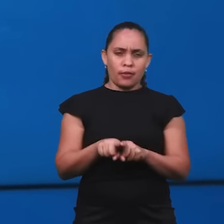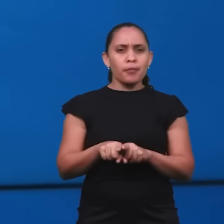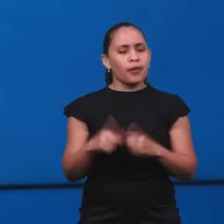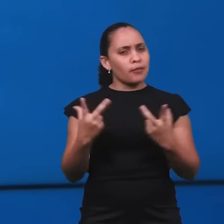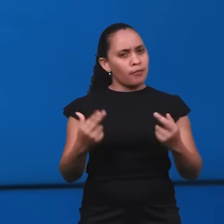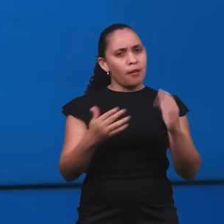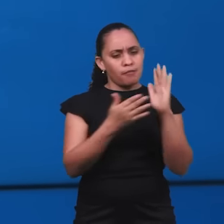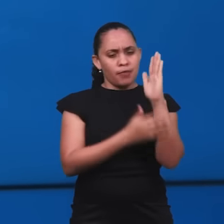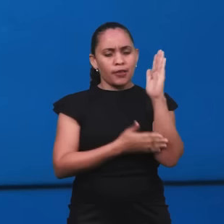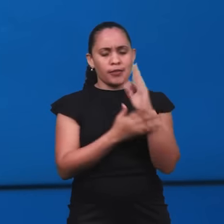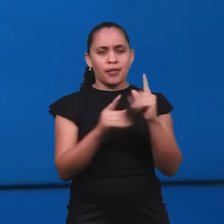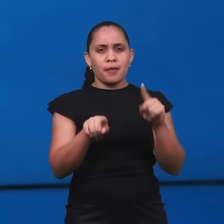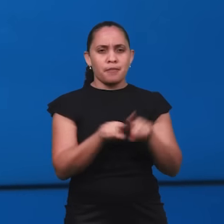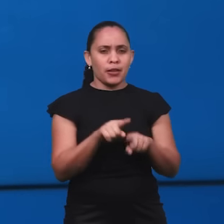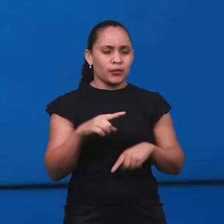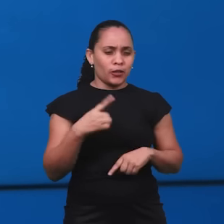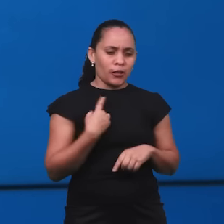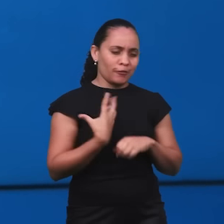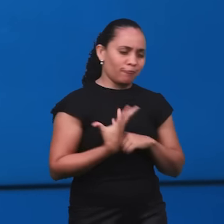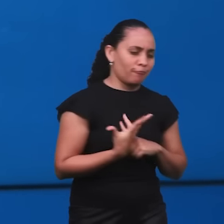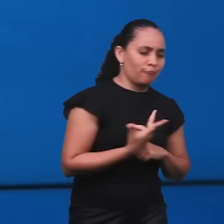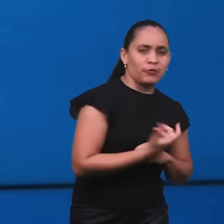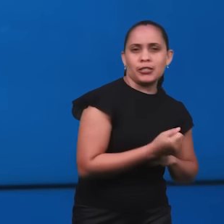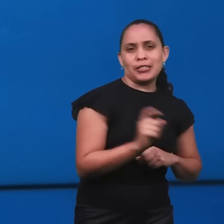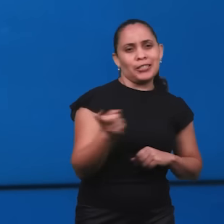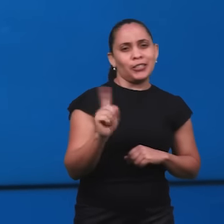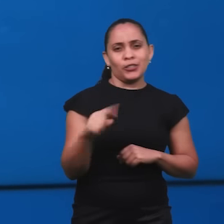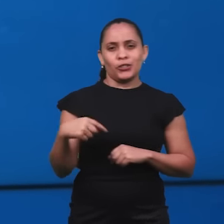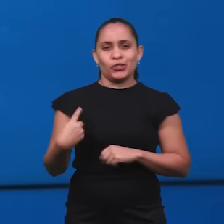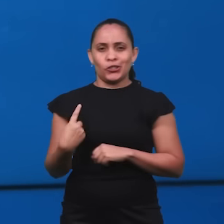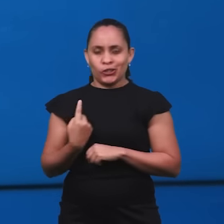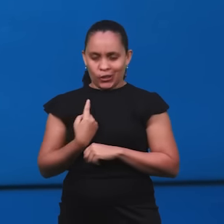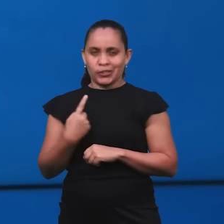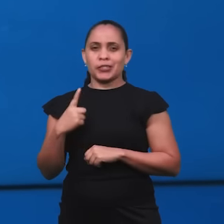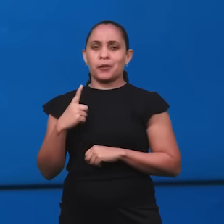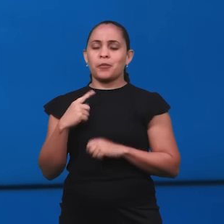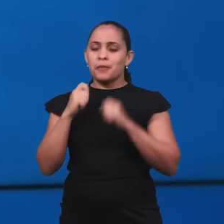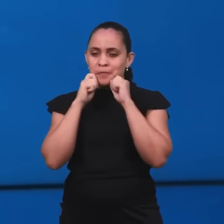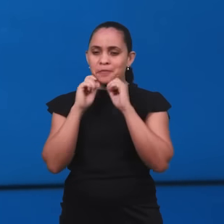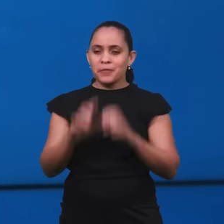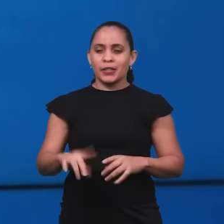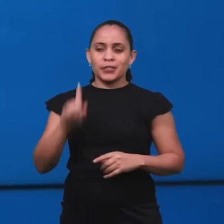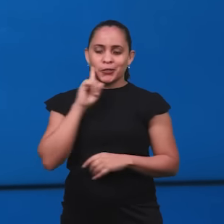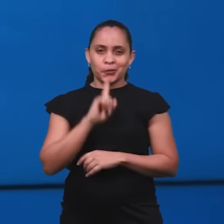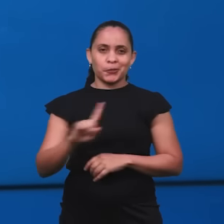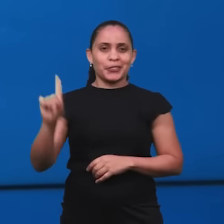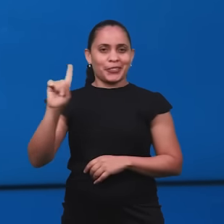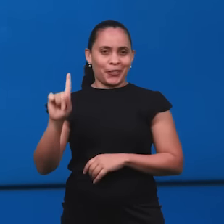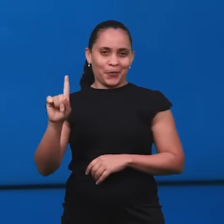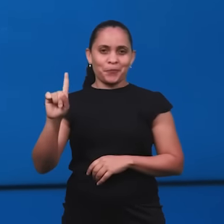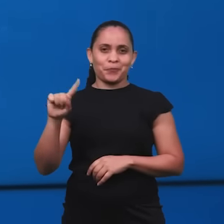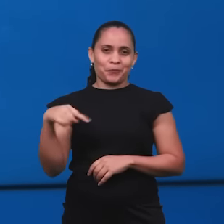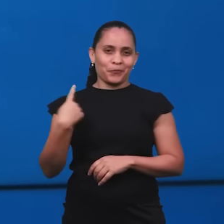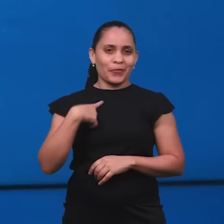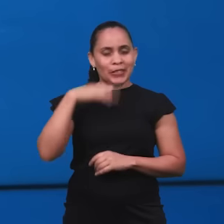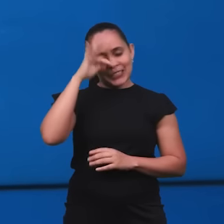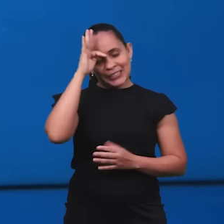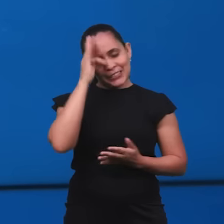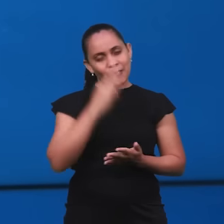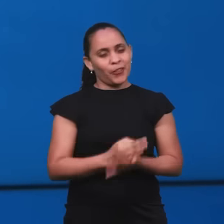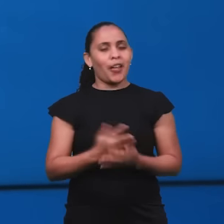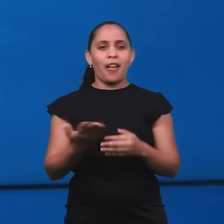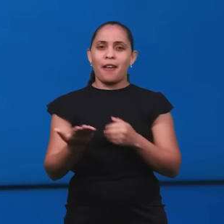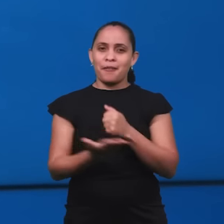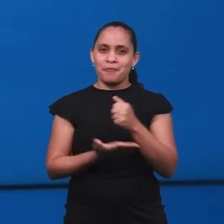não nos contaminamos com o mundo, por quê? Porque nós temos a justificação, somos justificados pela fé, é a base. A base da